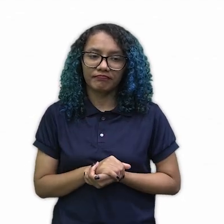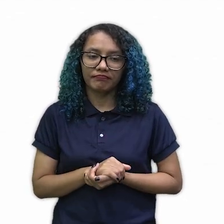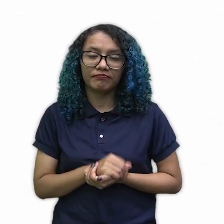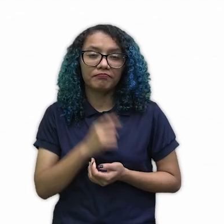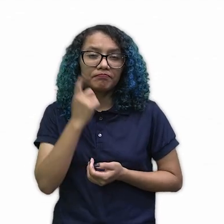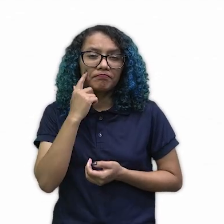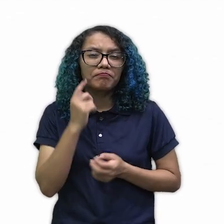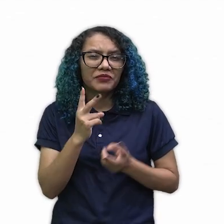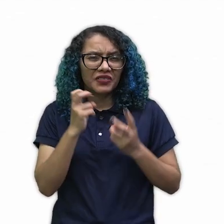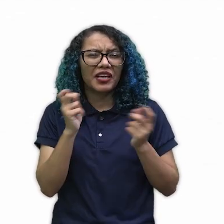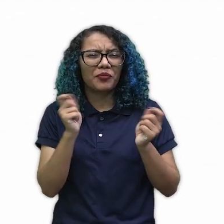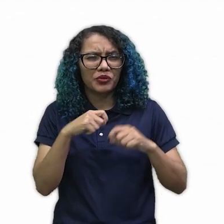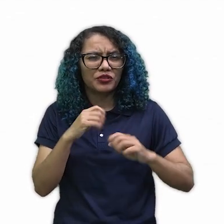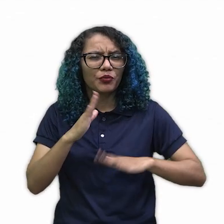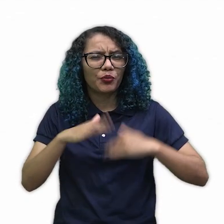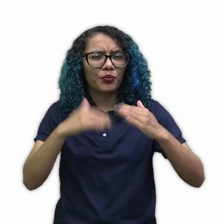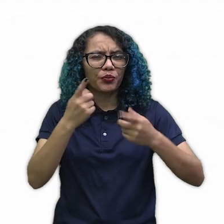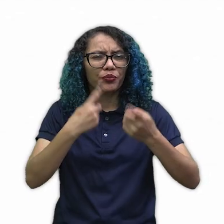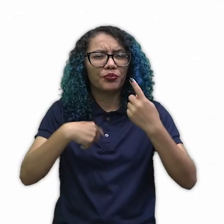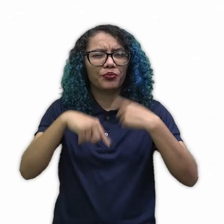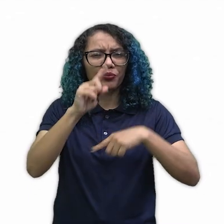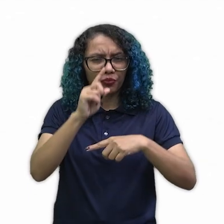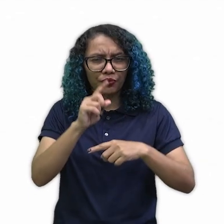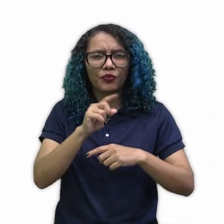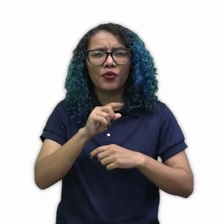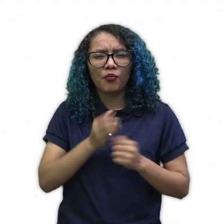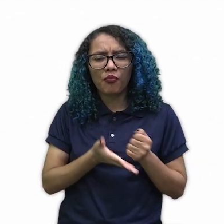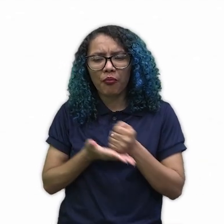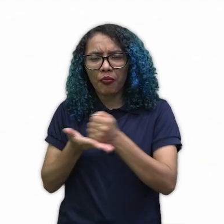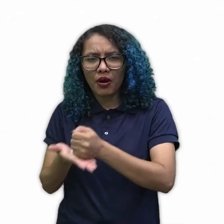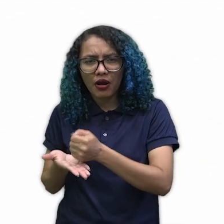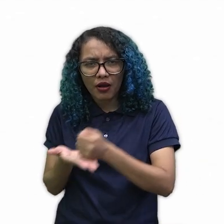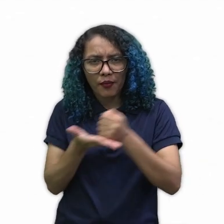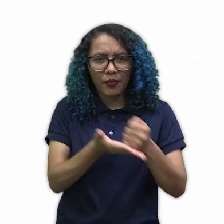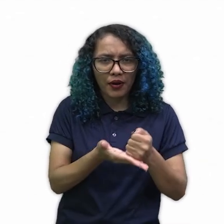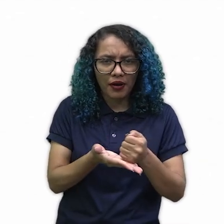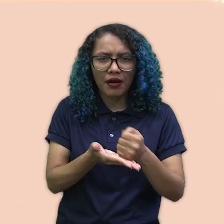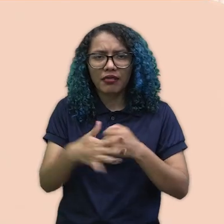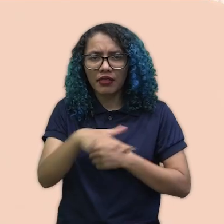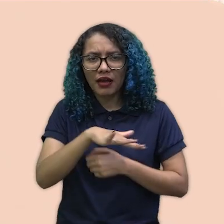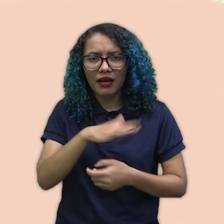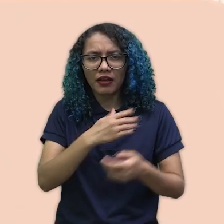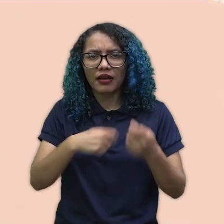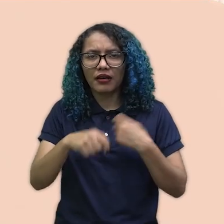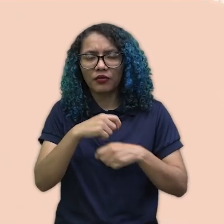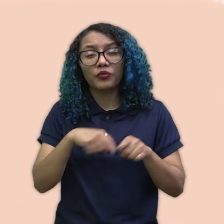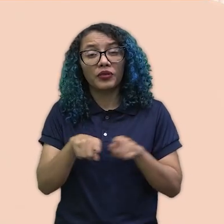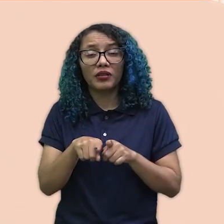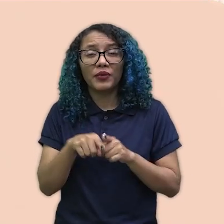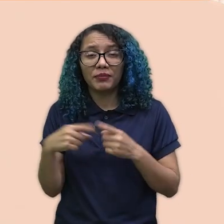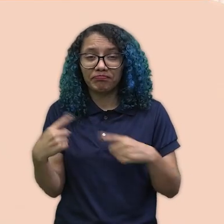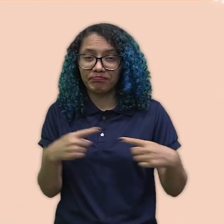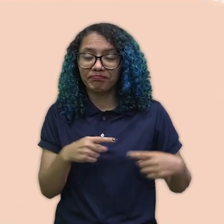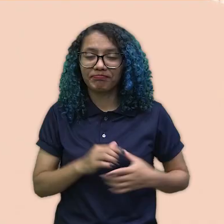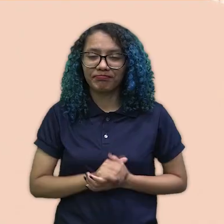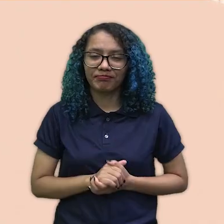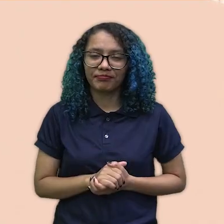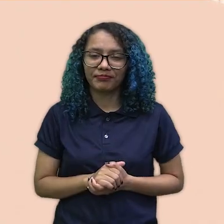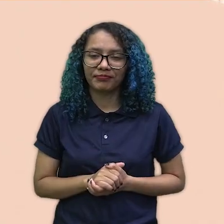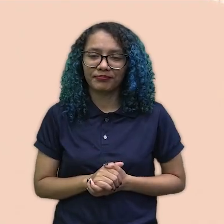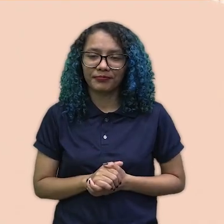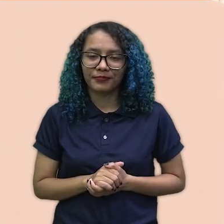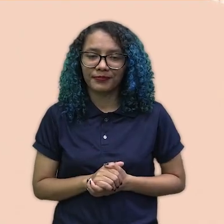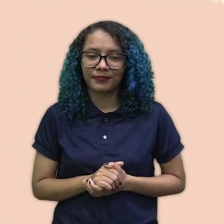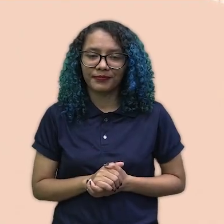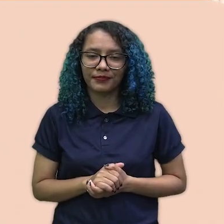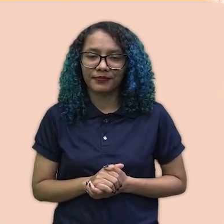se desenvolver cada vez mais, um ajudando ao outro em relação à parte econômica e também à política, tá? E hoje